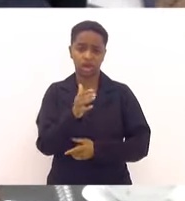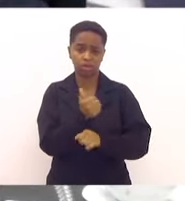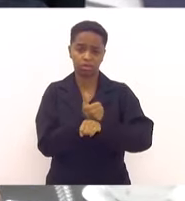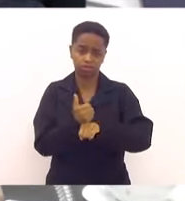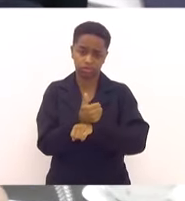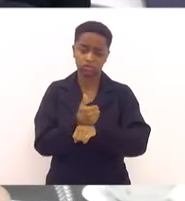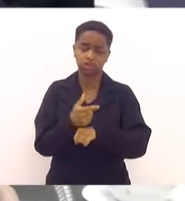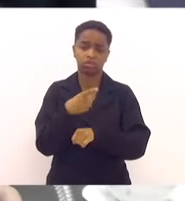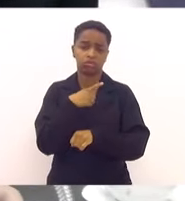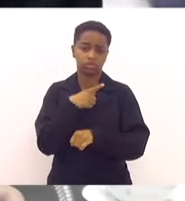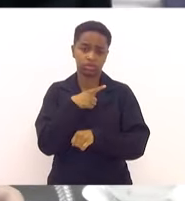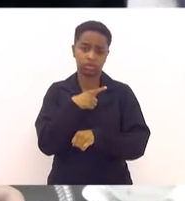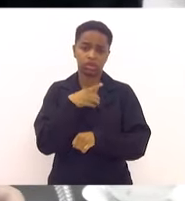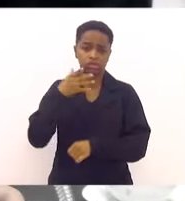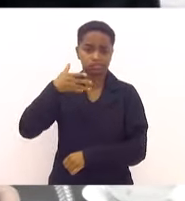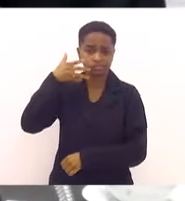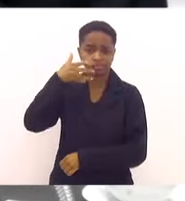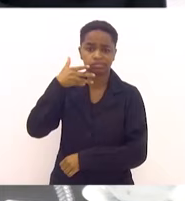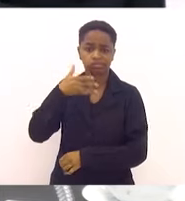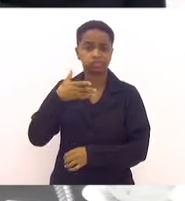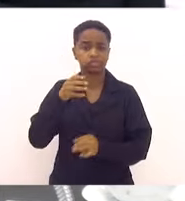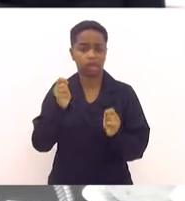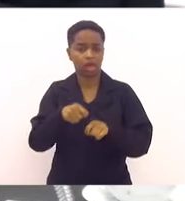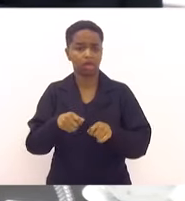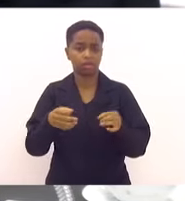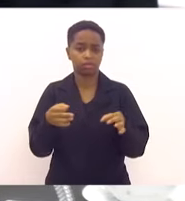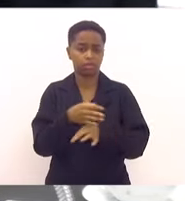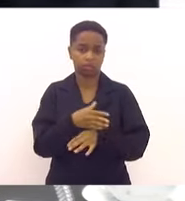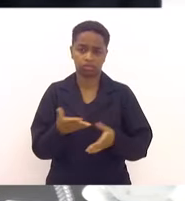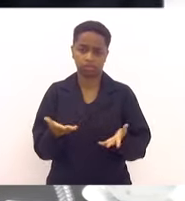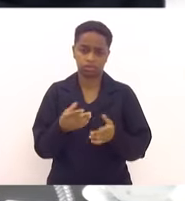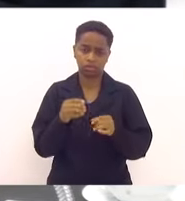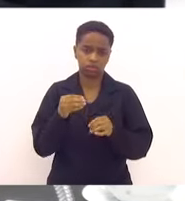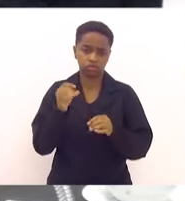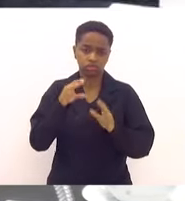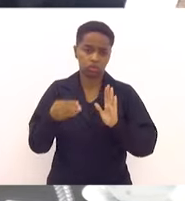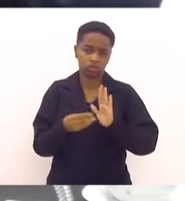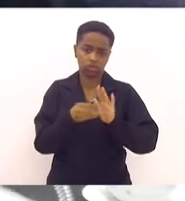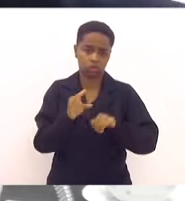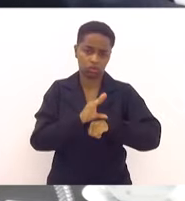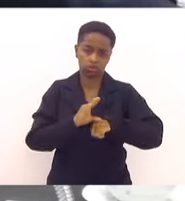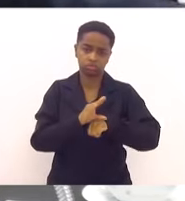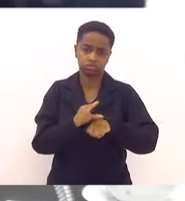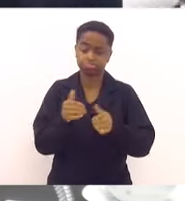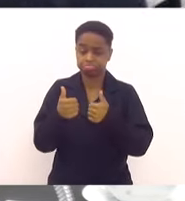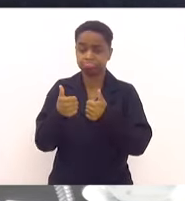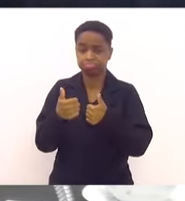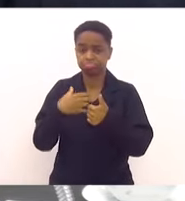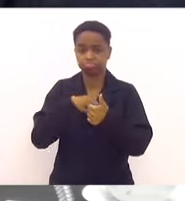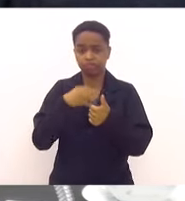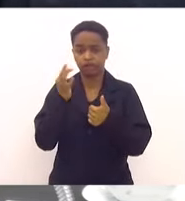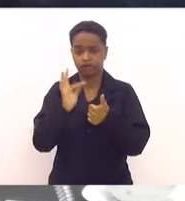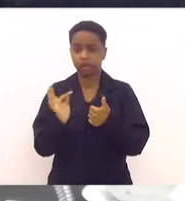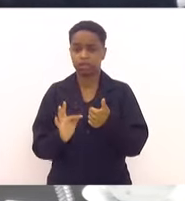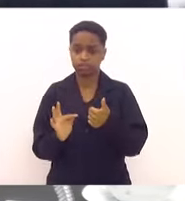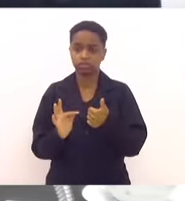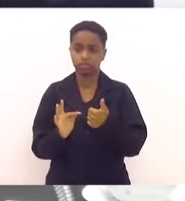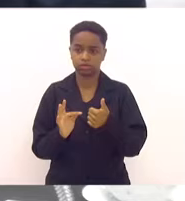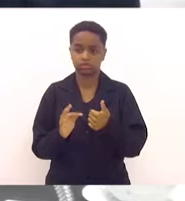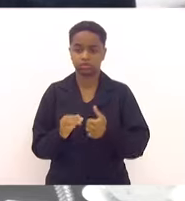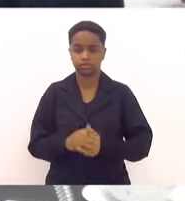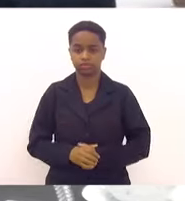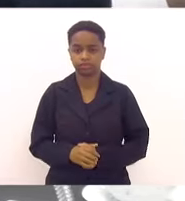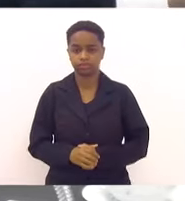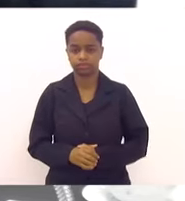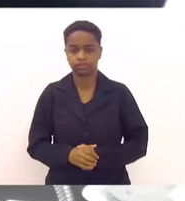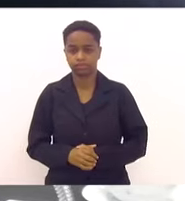para fazer as palestras. Já, constitucionalidade já tão, pura. Pura. Então, bacana. Fico acompanha lisonjeado junto com a deputada voto do